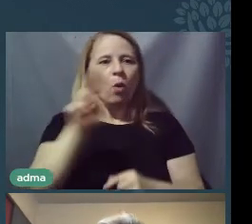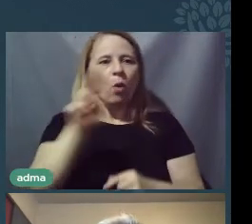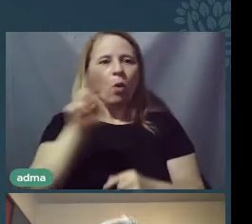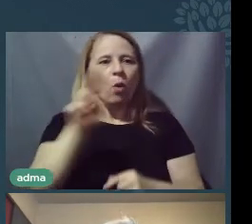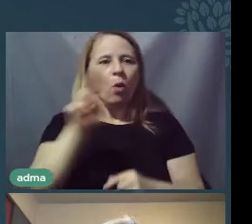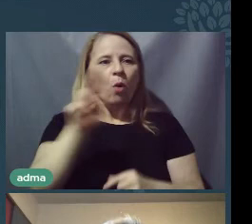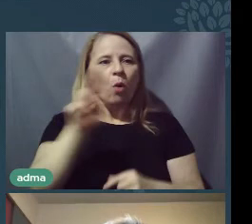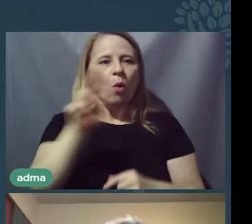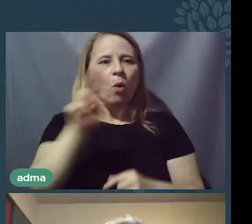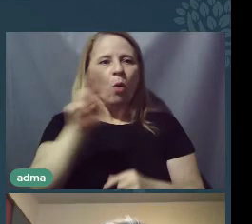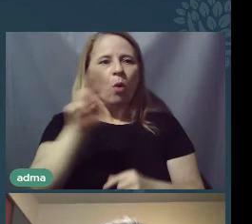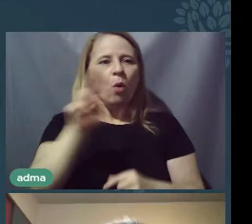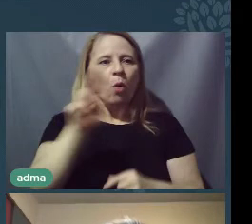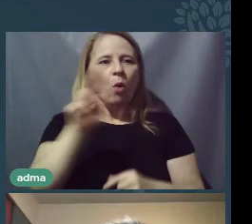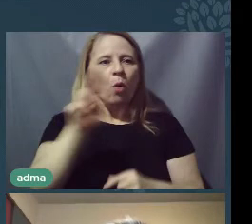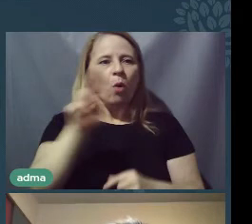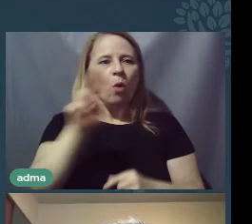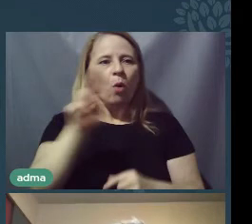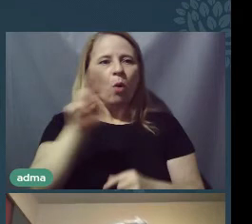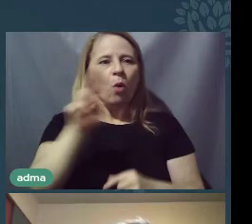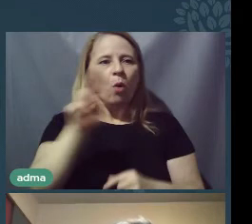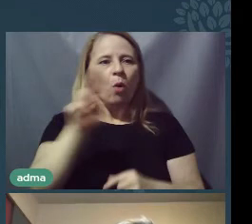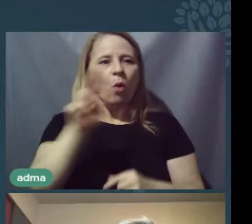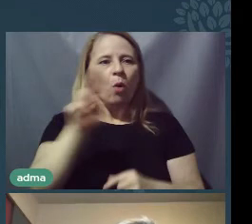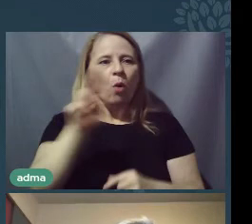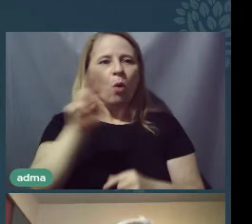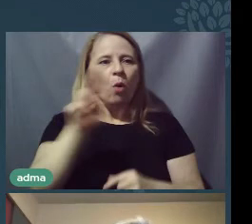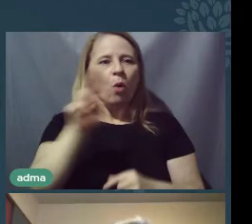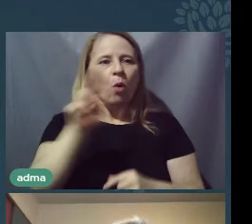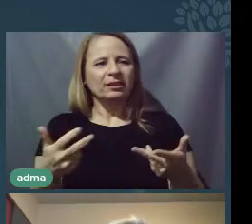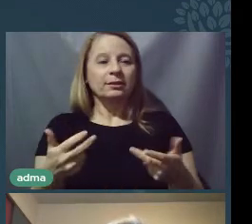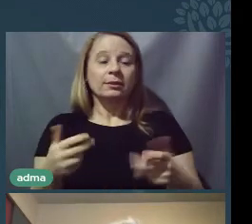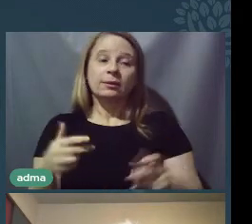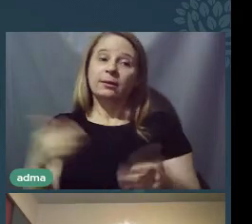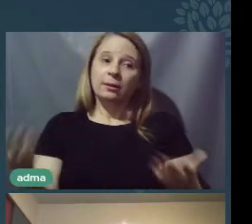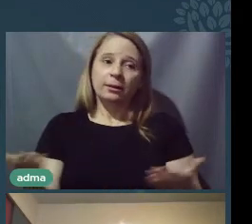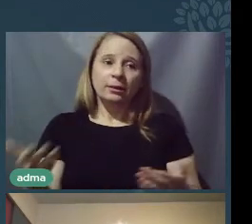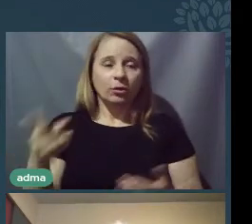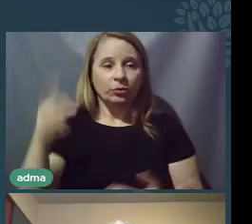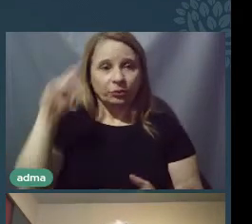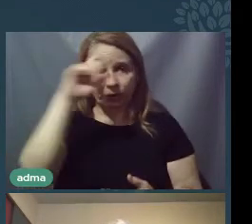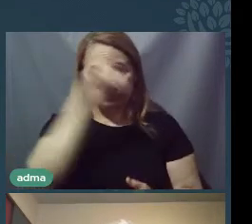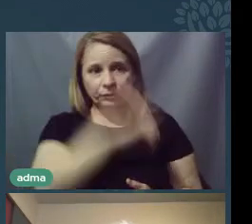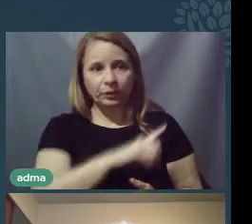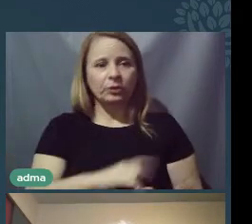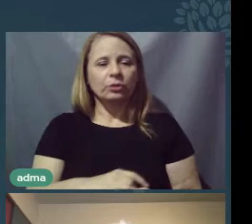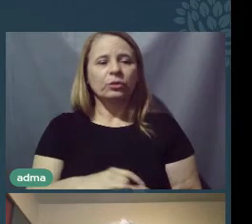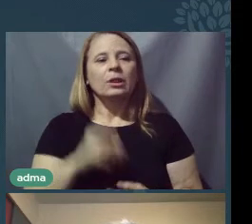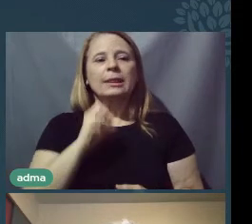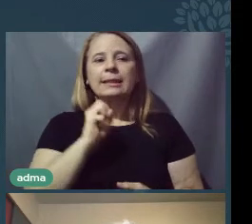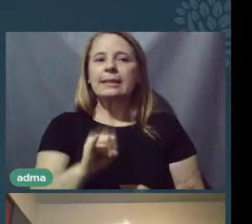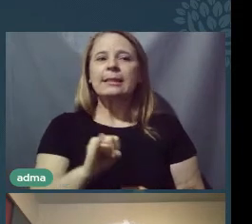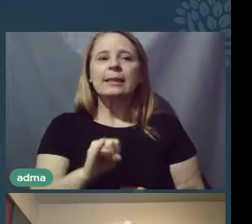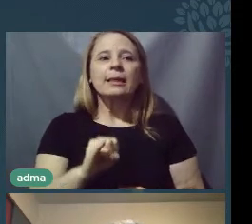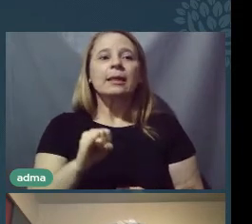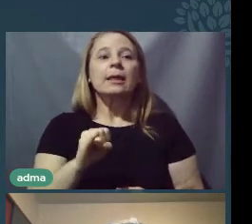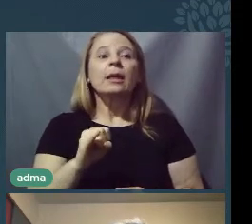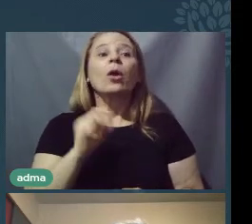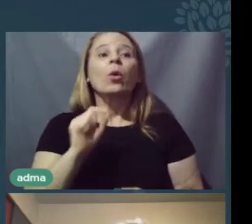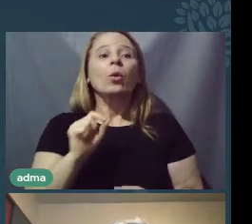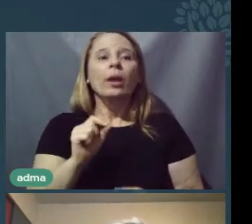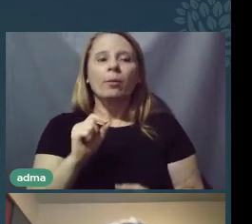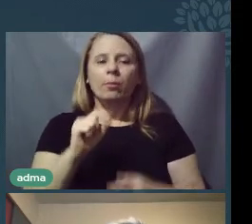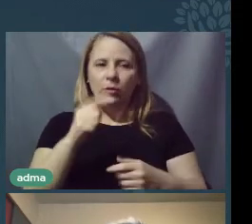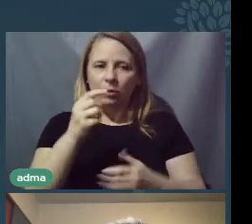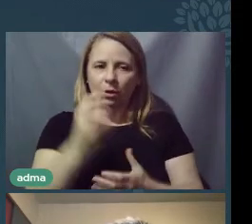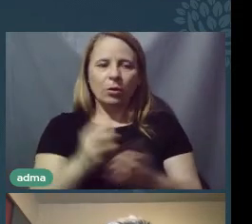uma correta abordagem fisioterápica desses indivíduos, se não for feita uma técnica inalatória